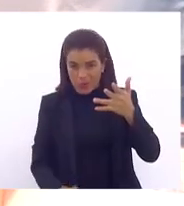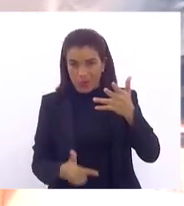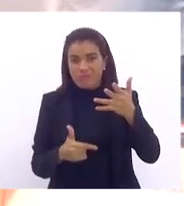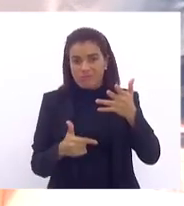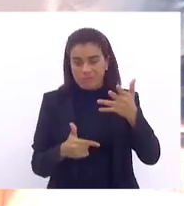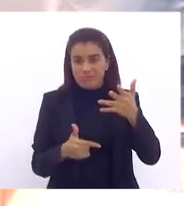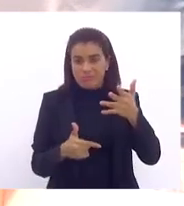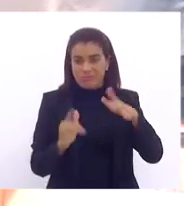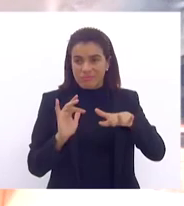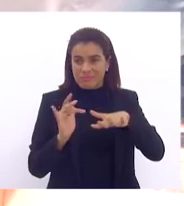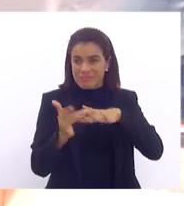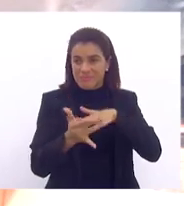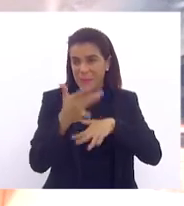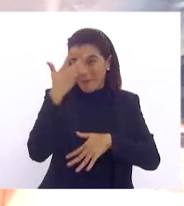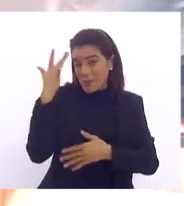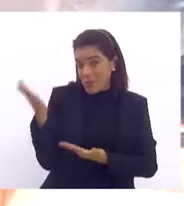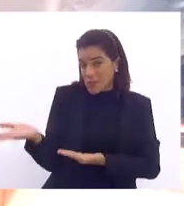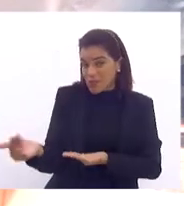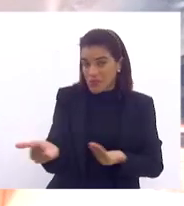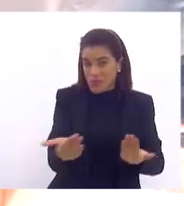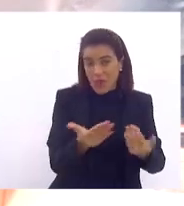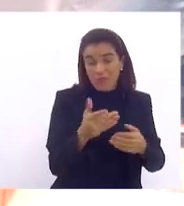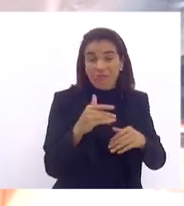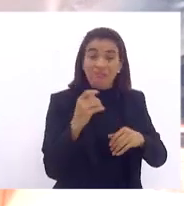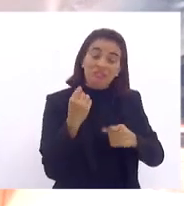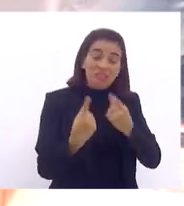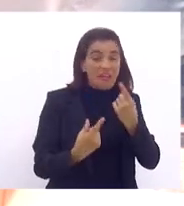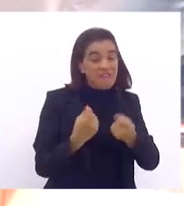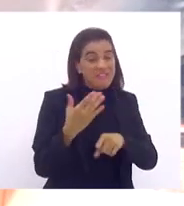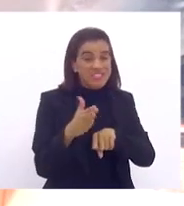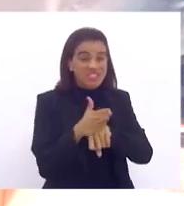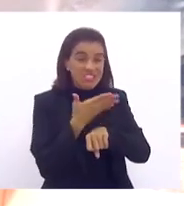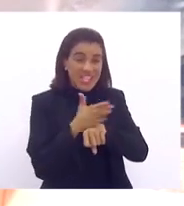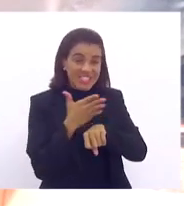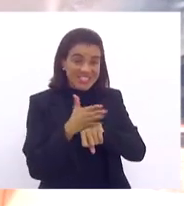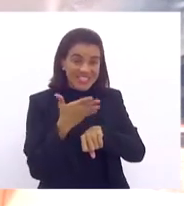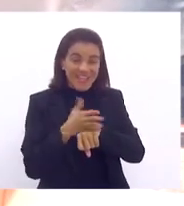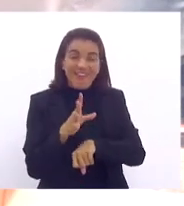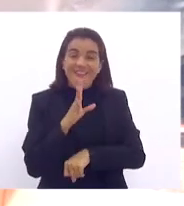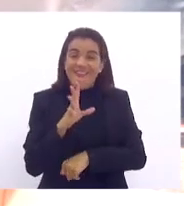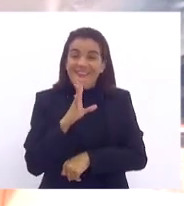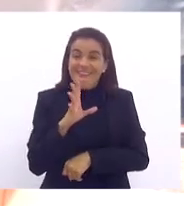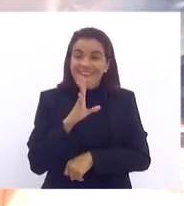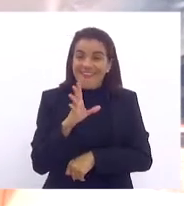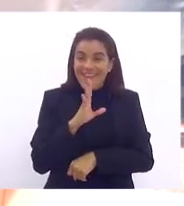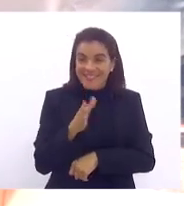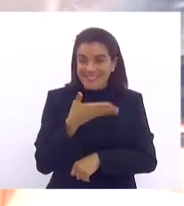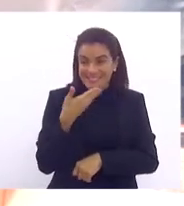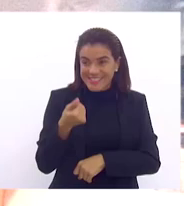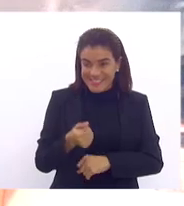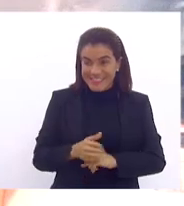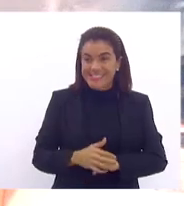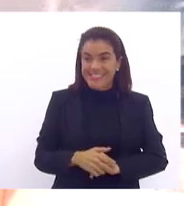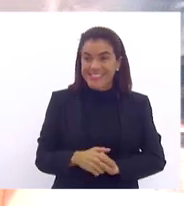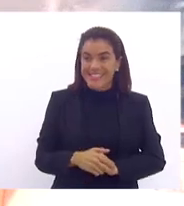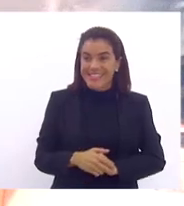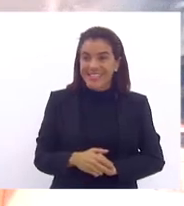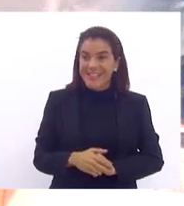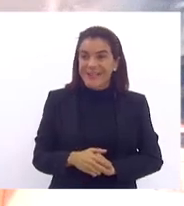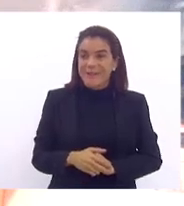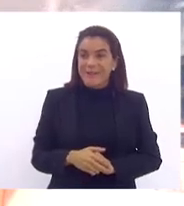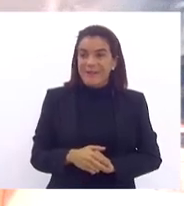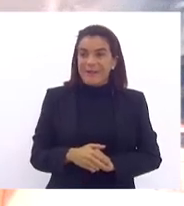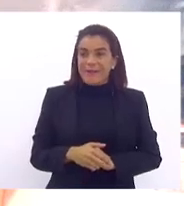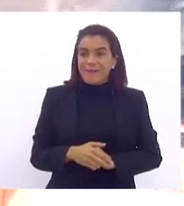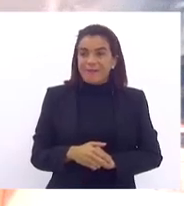o as pessoas mais jovens talvez Os Estagiários da procuradoria saibam Mas enfim que já deve ter aí bombando e agora eu não estou sabendo Então